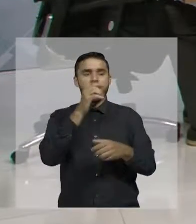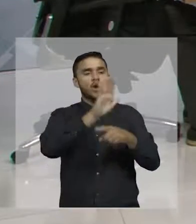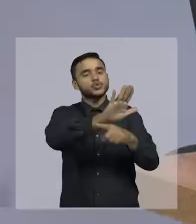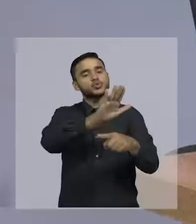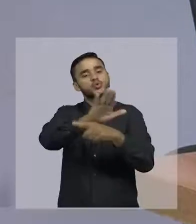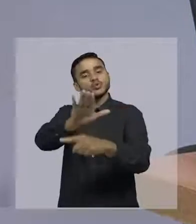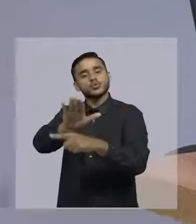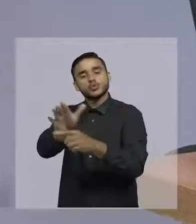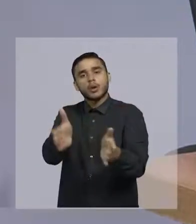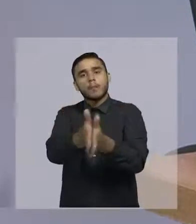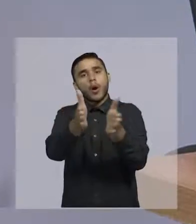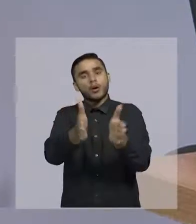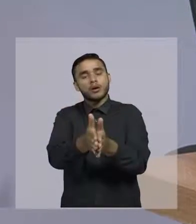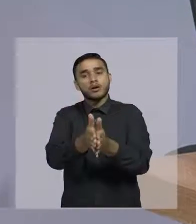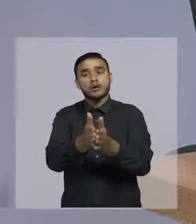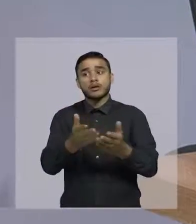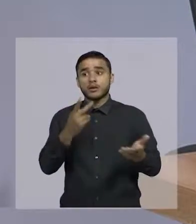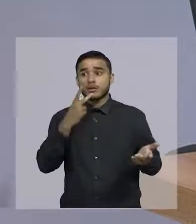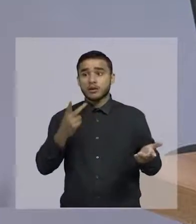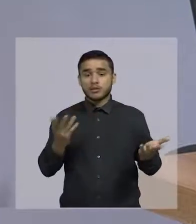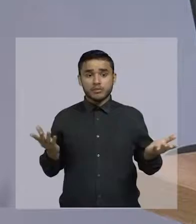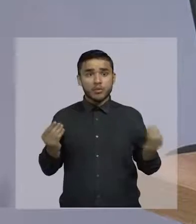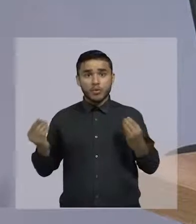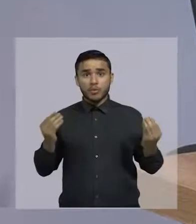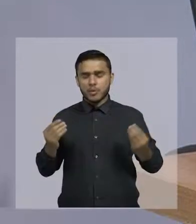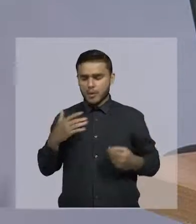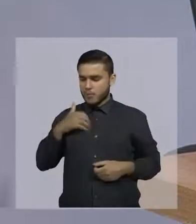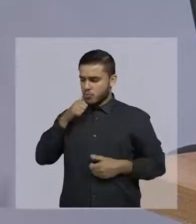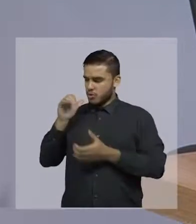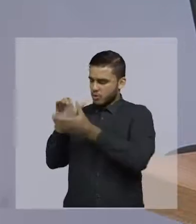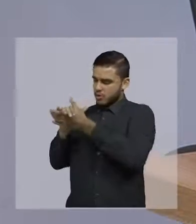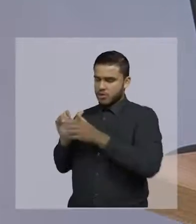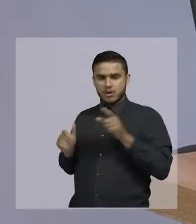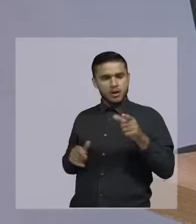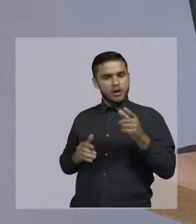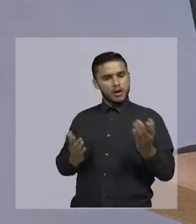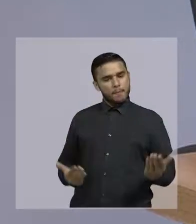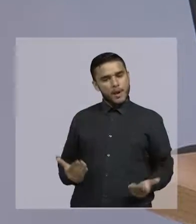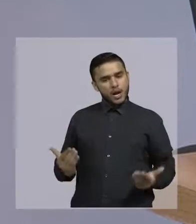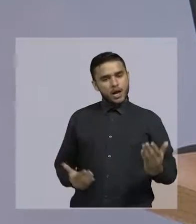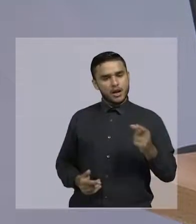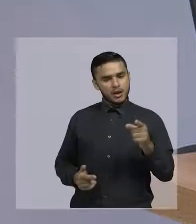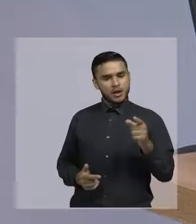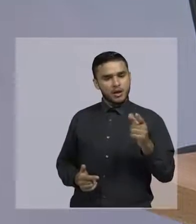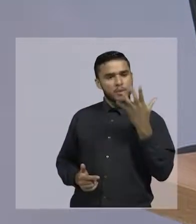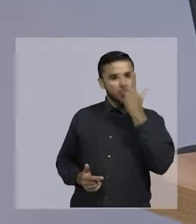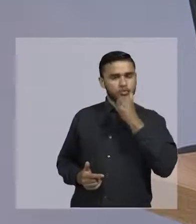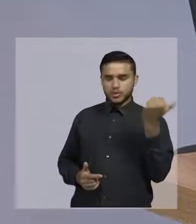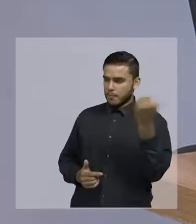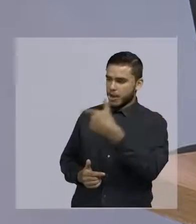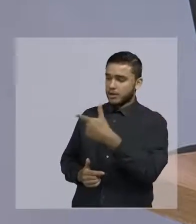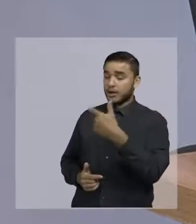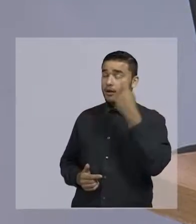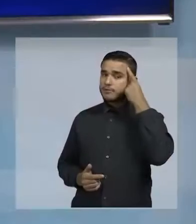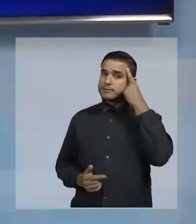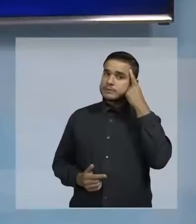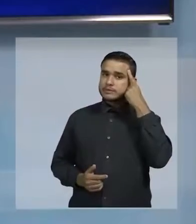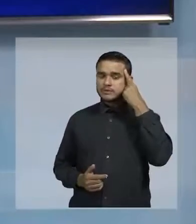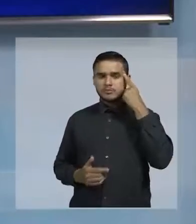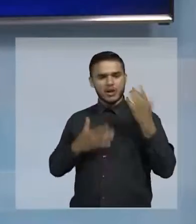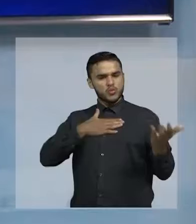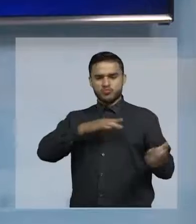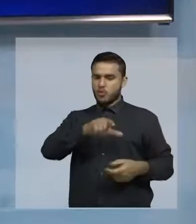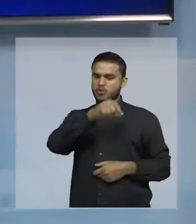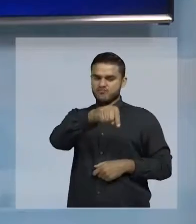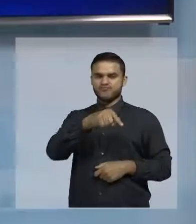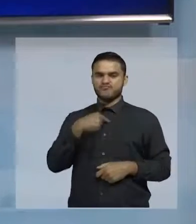por exemplo, das empregadas. Mas quando elas são mais bonitas que as patroas, eles pensam noutra coisa melhor. Então, essa que é a